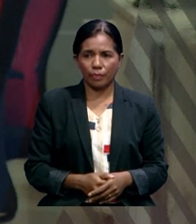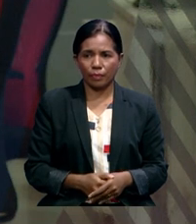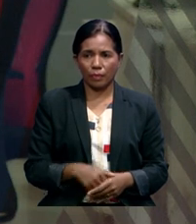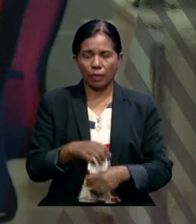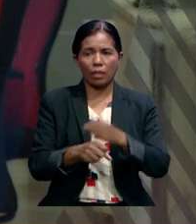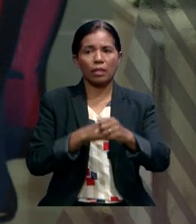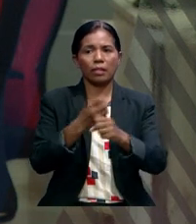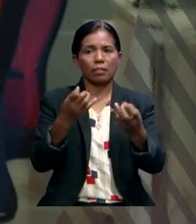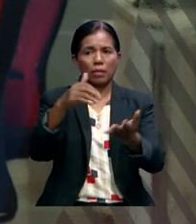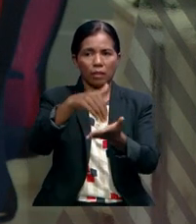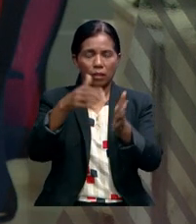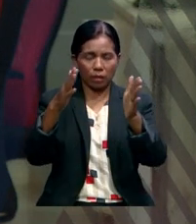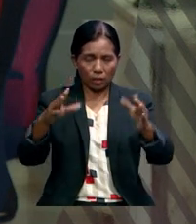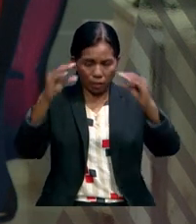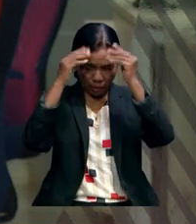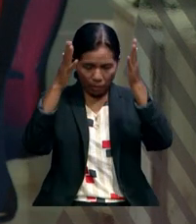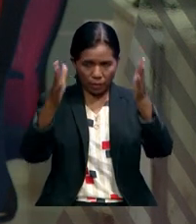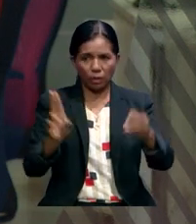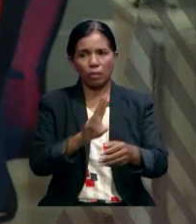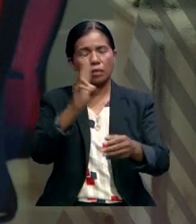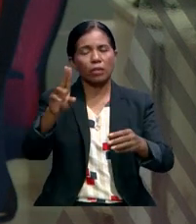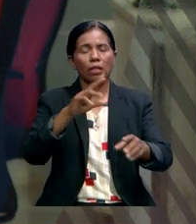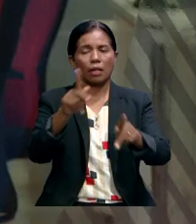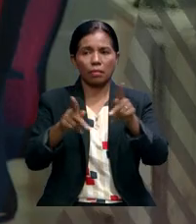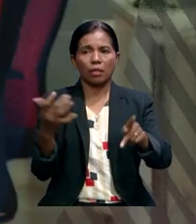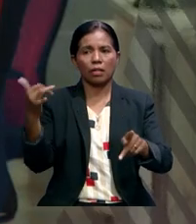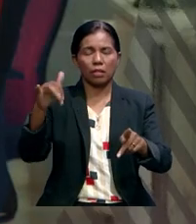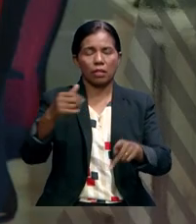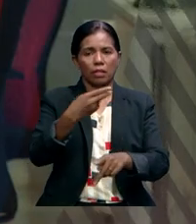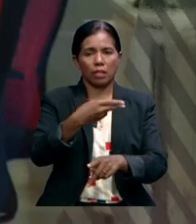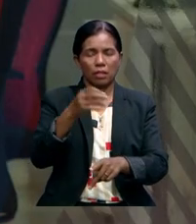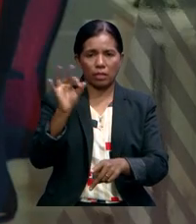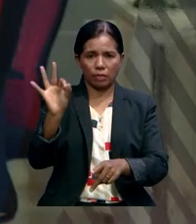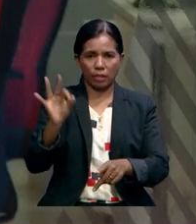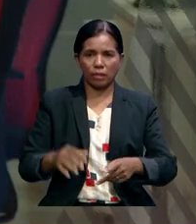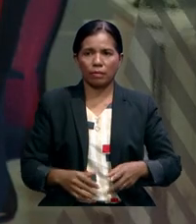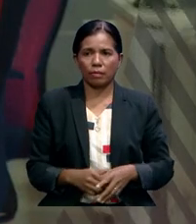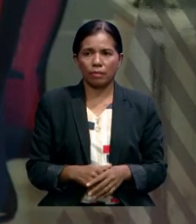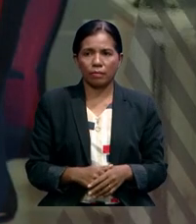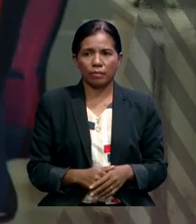Tinan Barakon é estudante no professor Sira Usa de Comunidade Sira em Harishfatin.